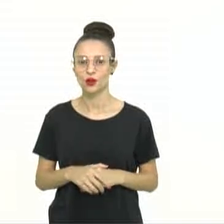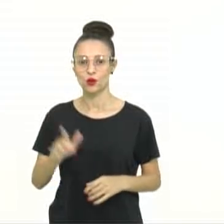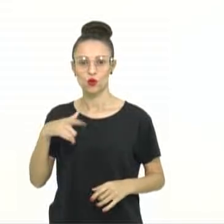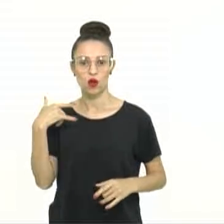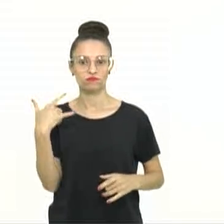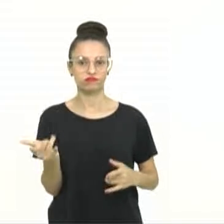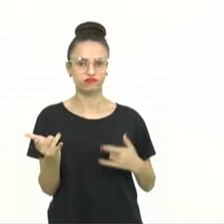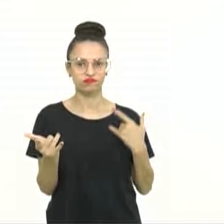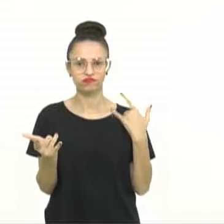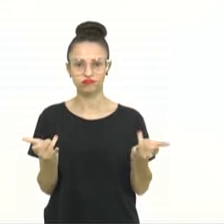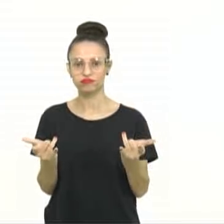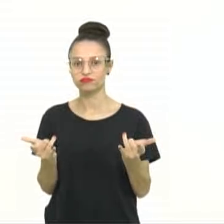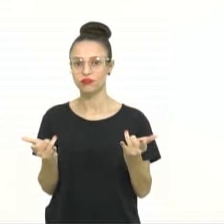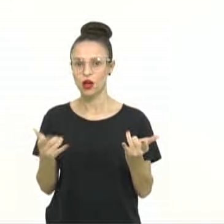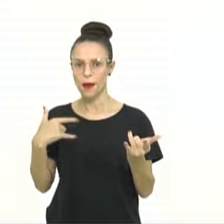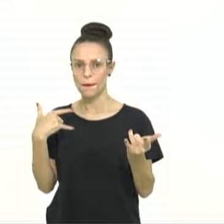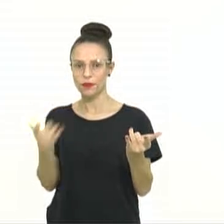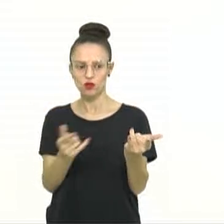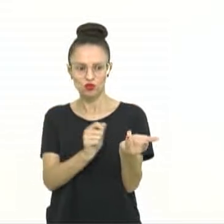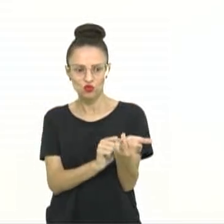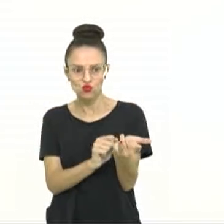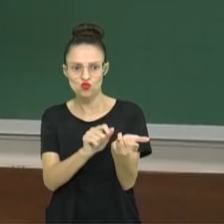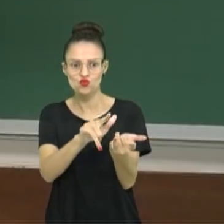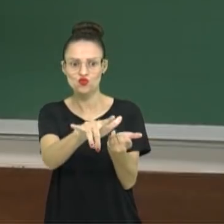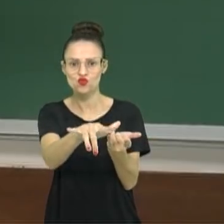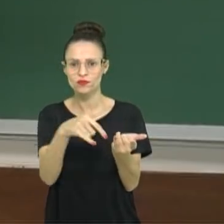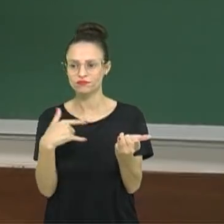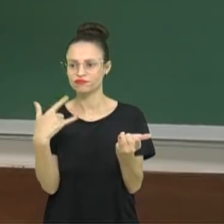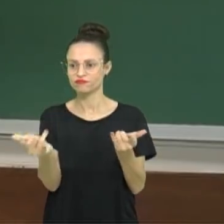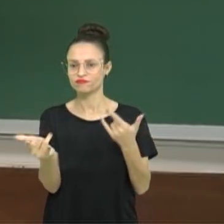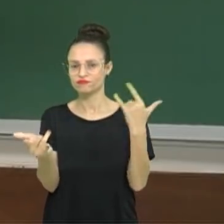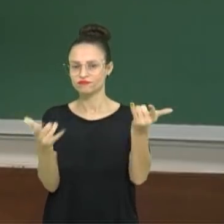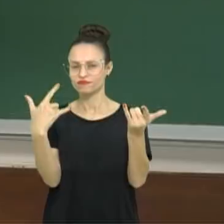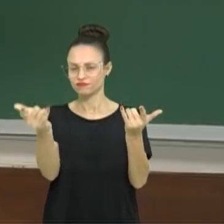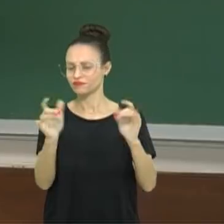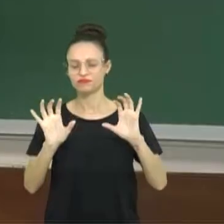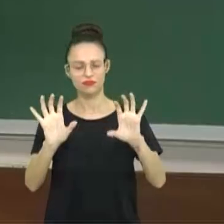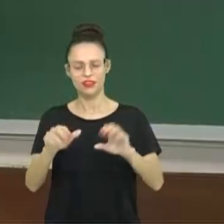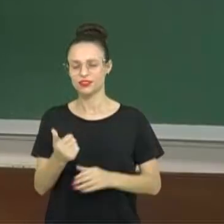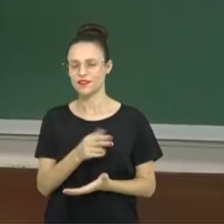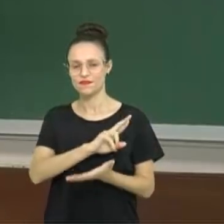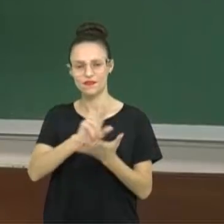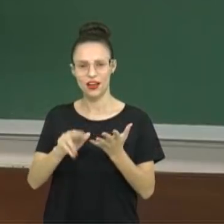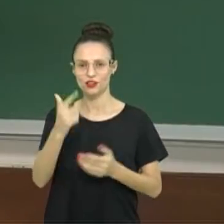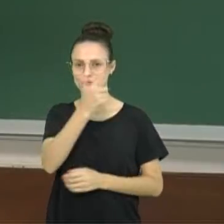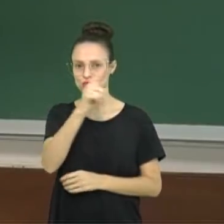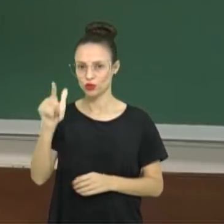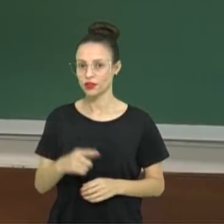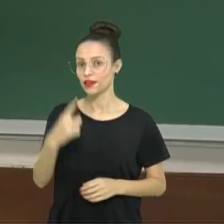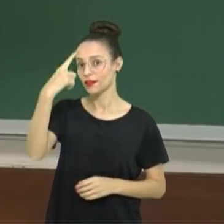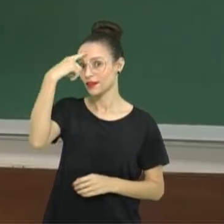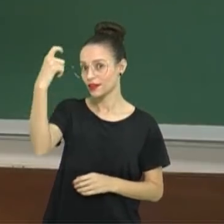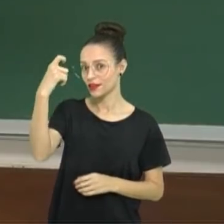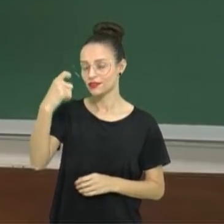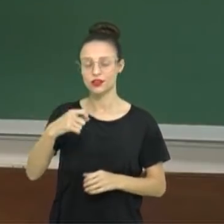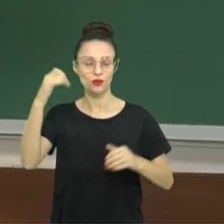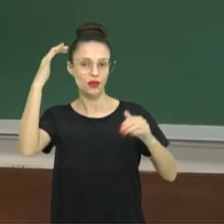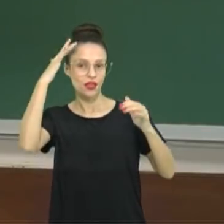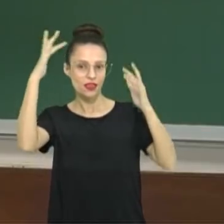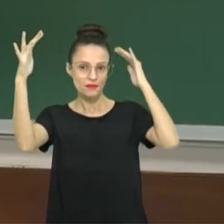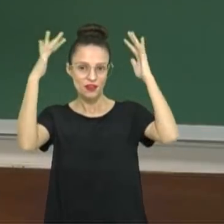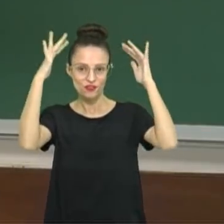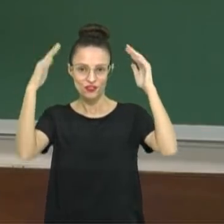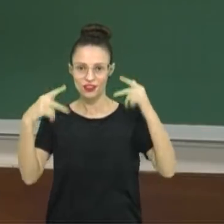Homem-Aranha, ele abre a mão, estica a teia, por aquela teia ele sobe, e assim tantas outras, né? Criação,